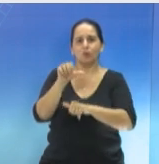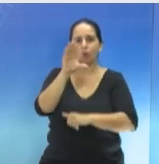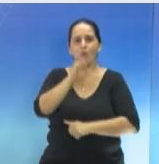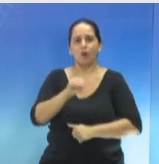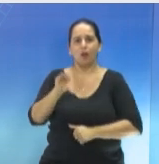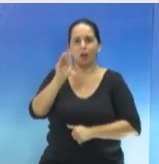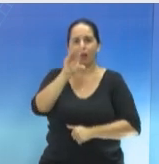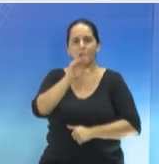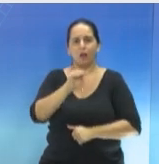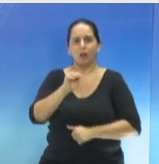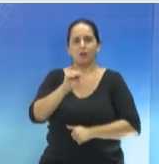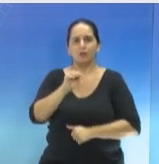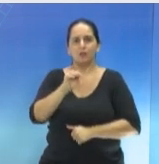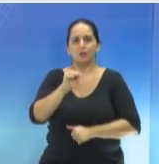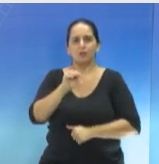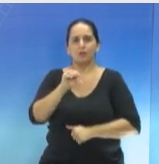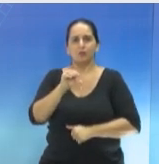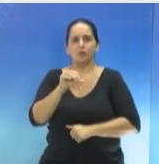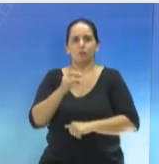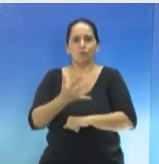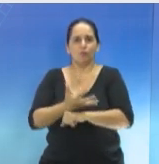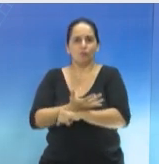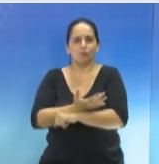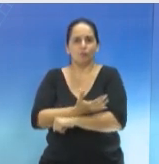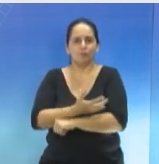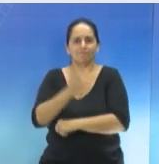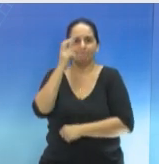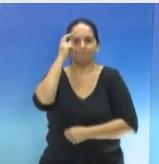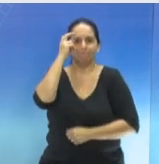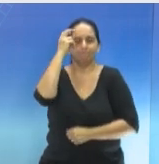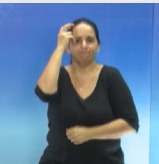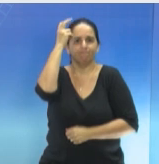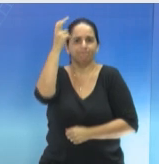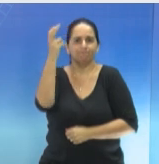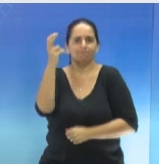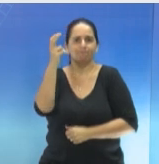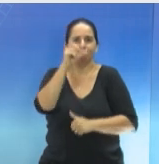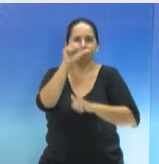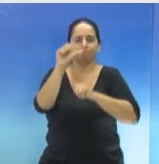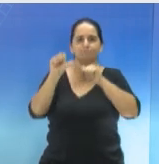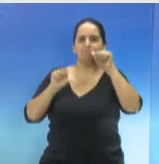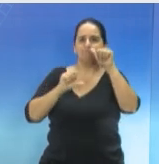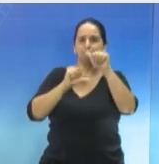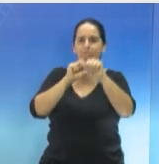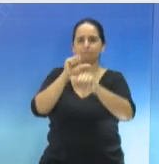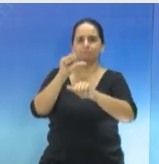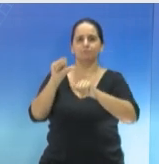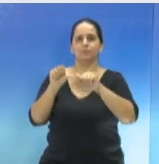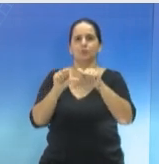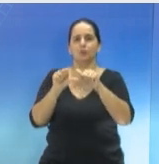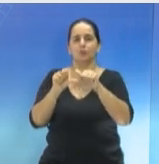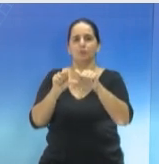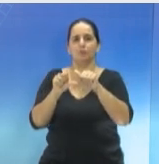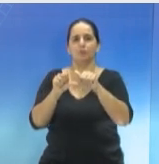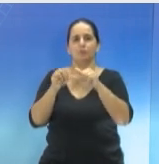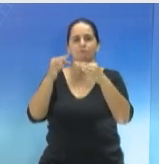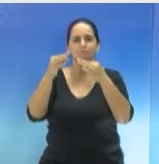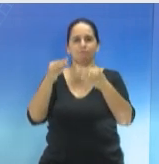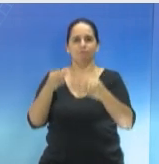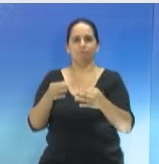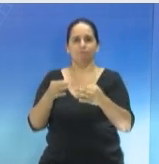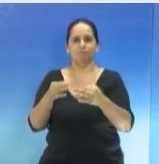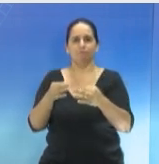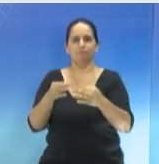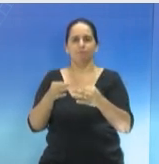voz, ficou mais quente, a própria inteligência se transformou, tornou-se mais aguda,